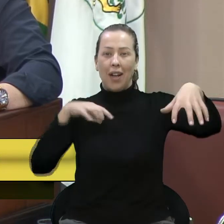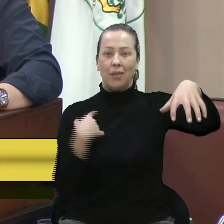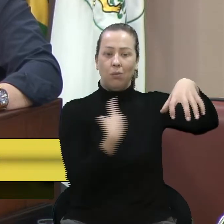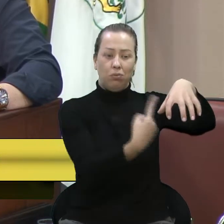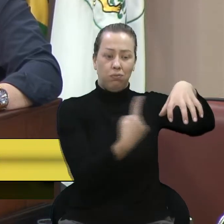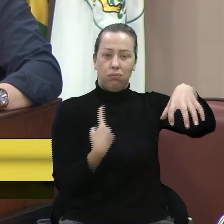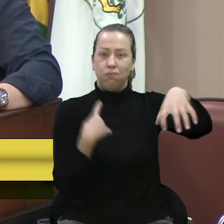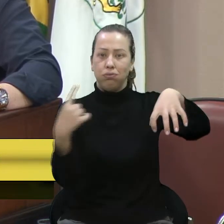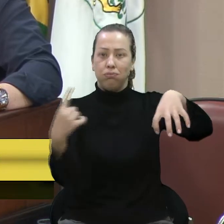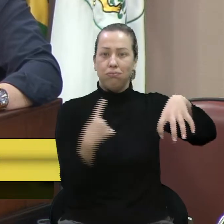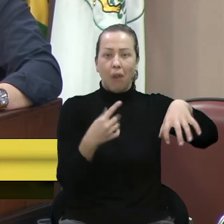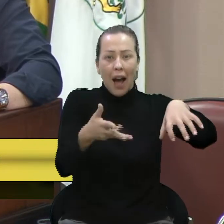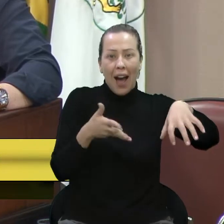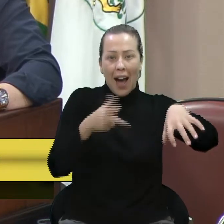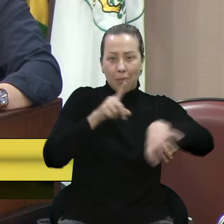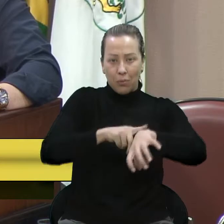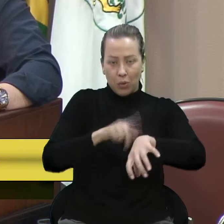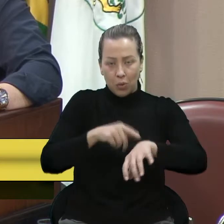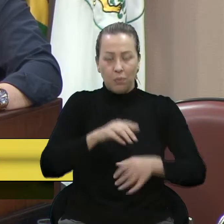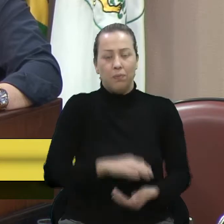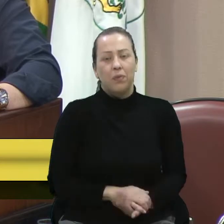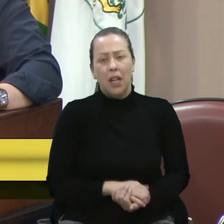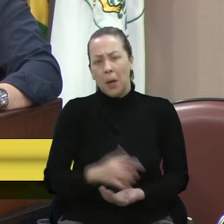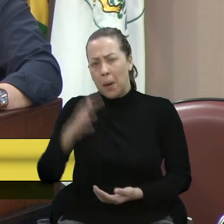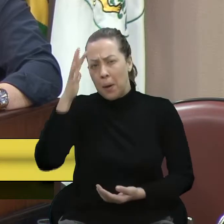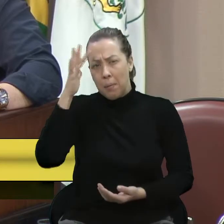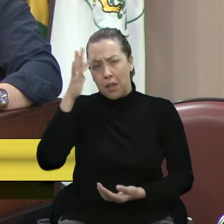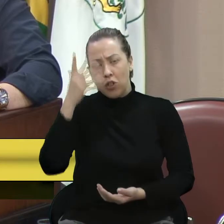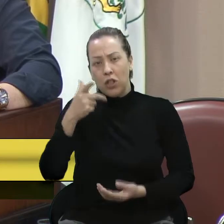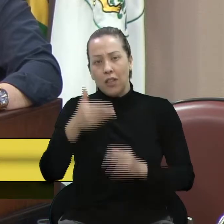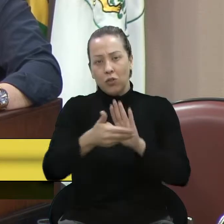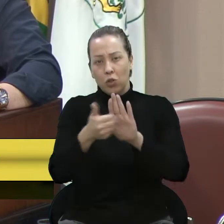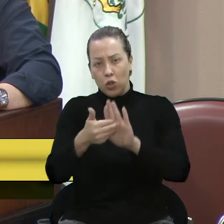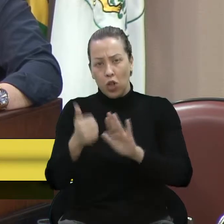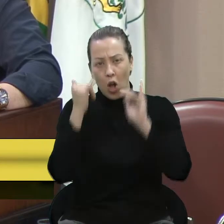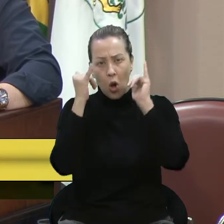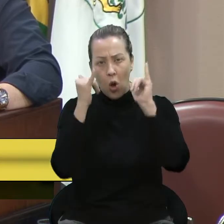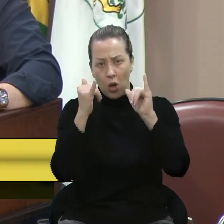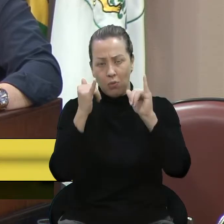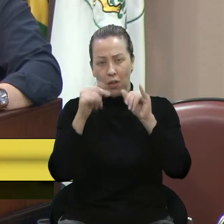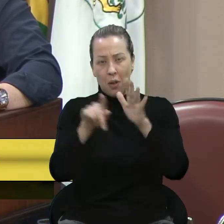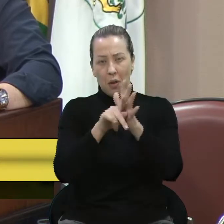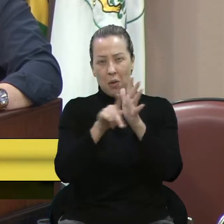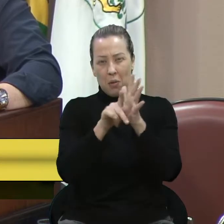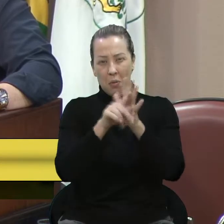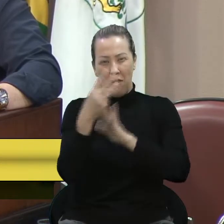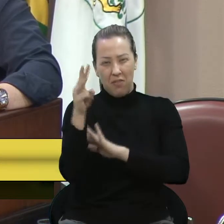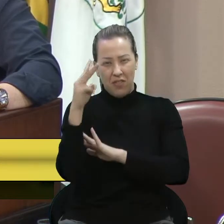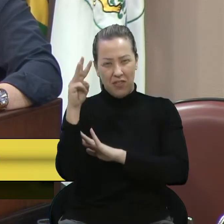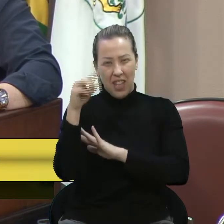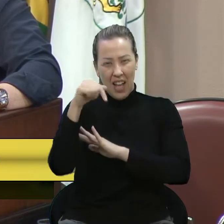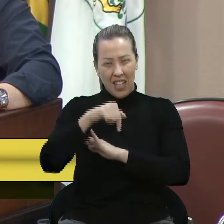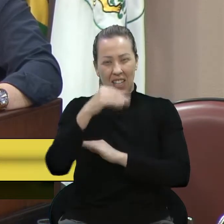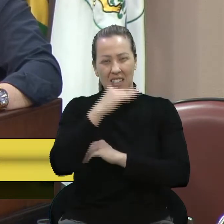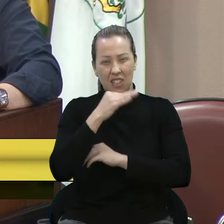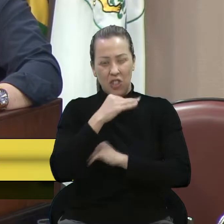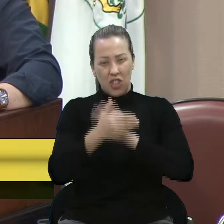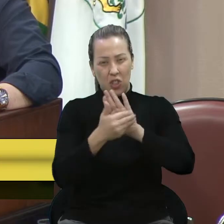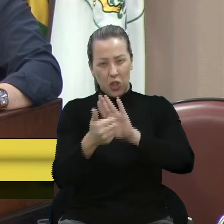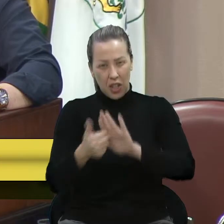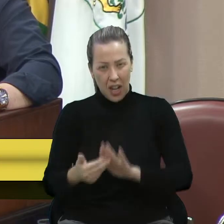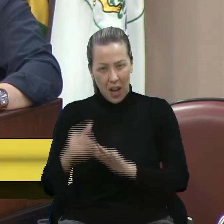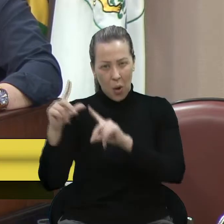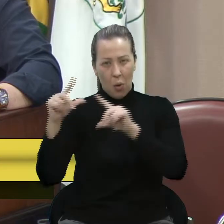Propomos com a retirada de grande parte, né, da frota dos ônibus do transporte coletivo urbano da cidade de Caxias, com